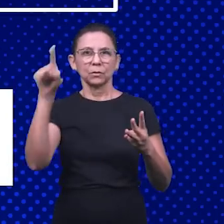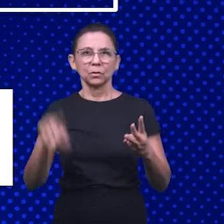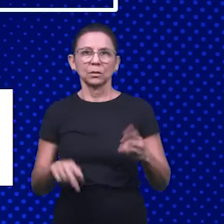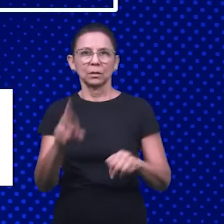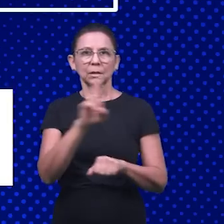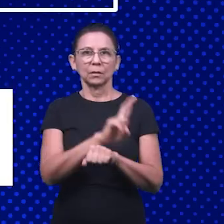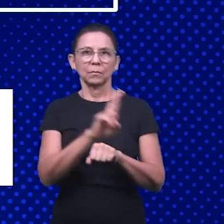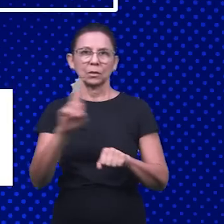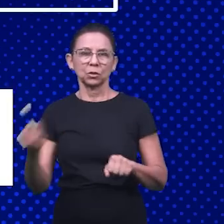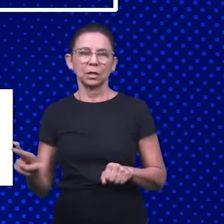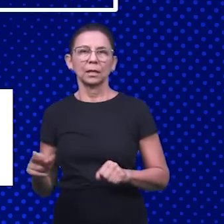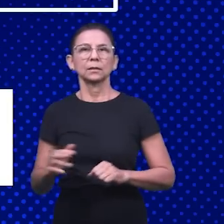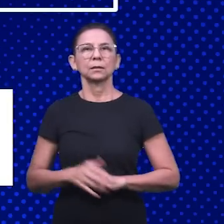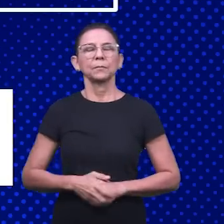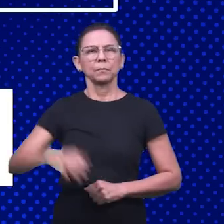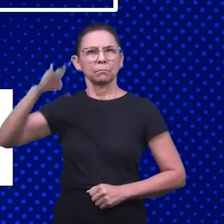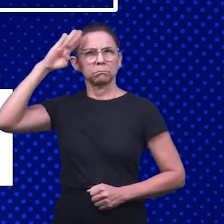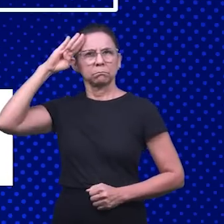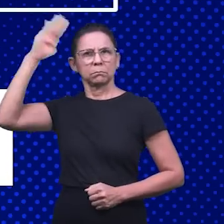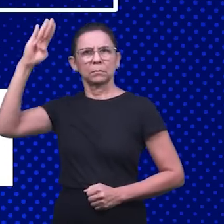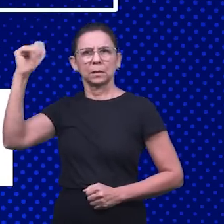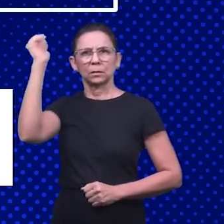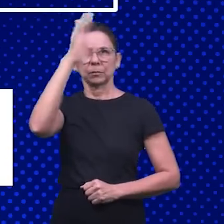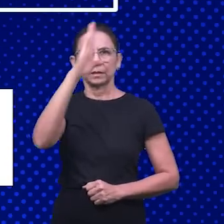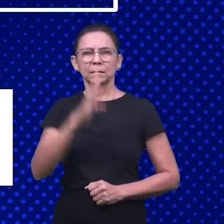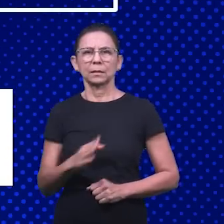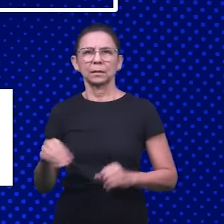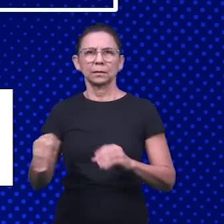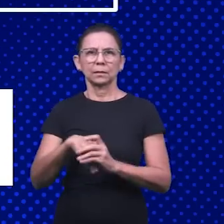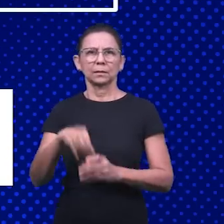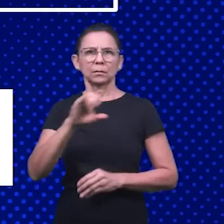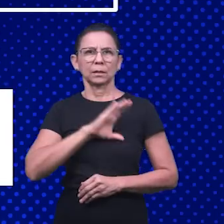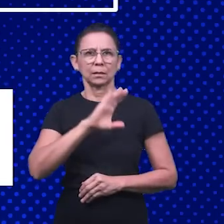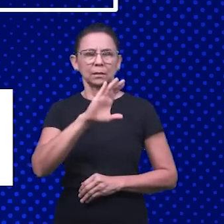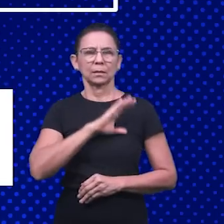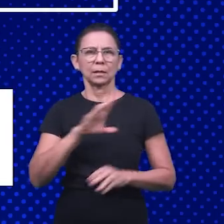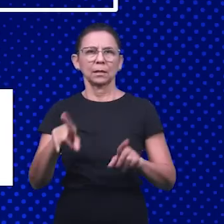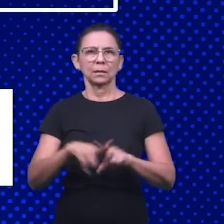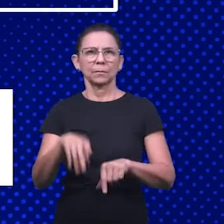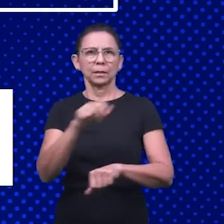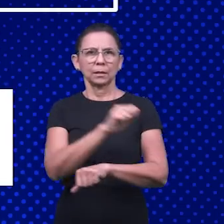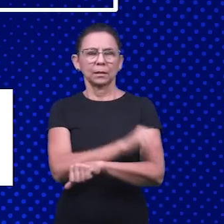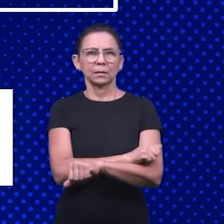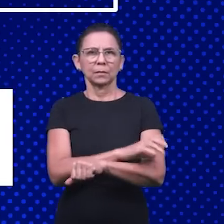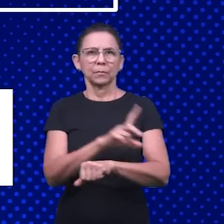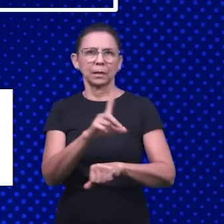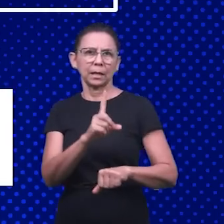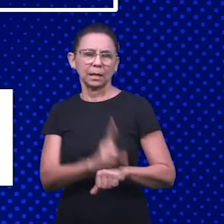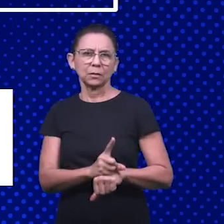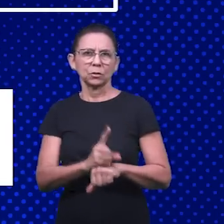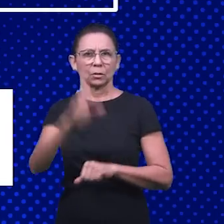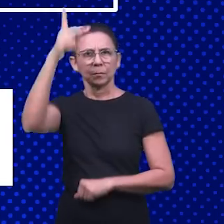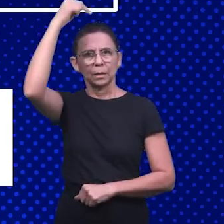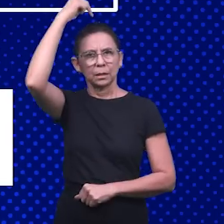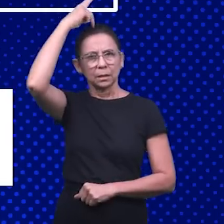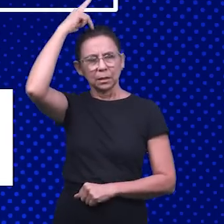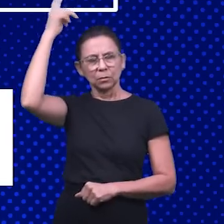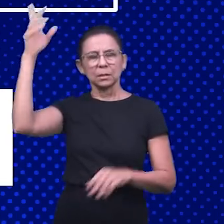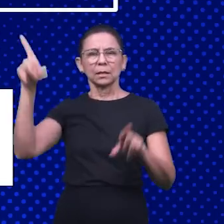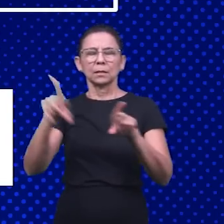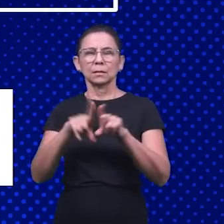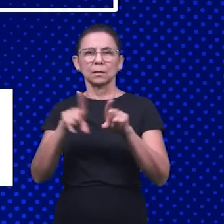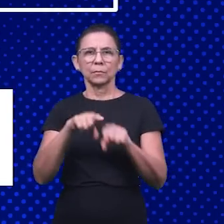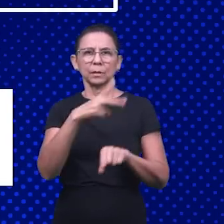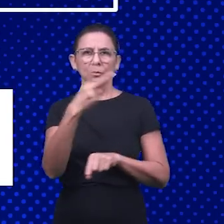subtenente da Missão do Exército Brasileiro no Canadá e 2 membros da Assembleia Pentecostal do Canadá para o culto especial pelo mês das